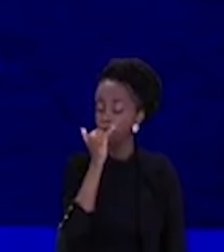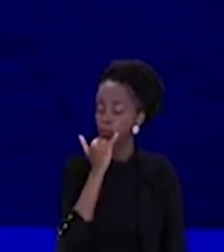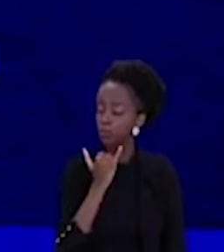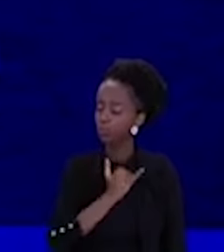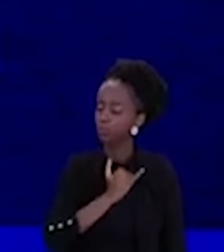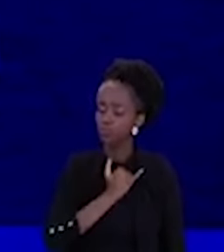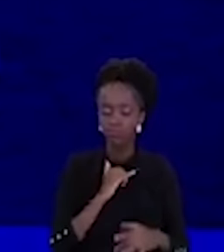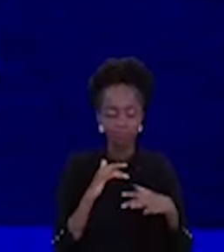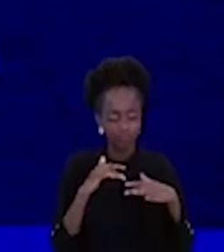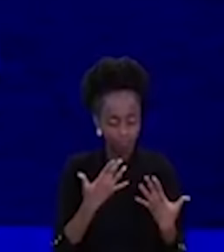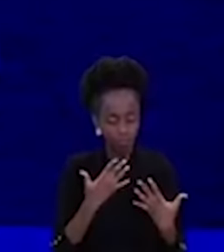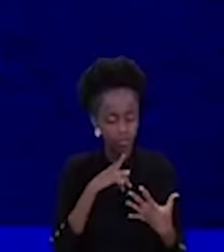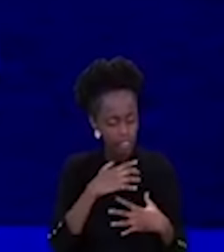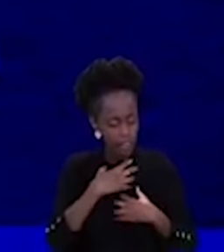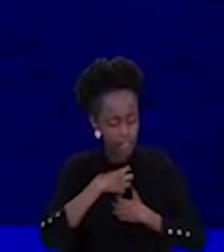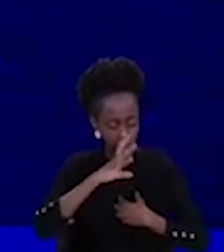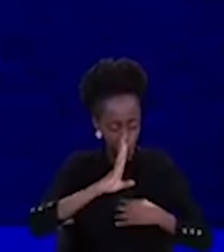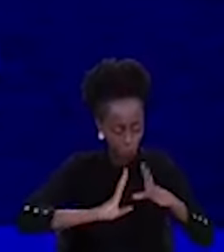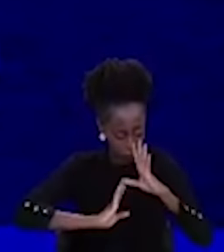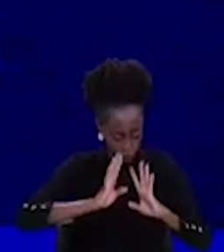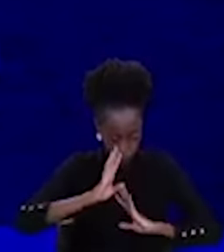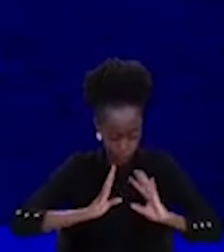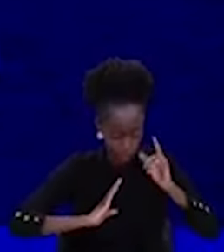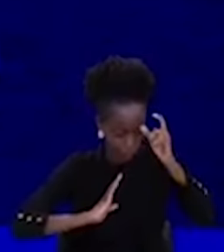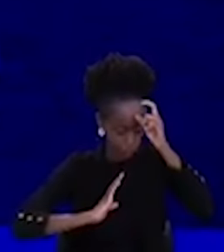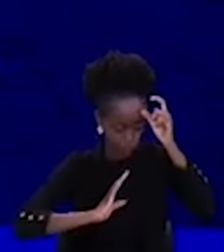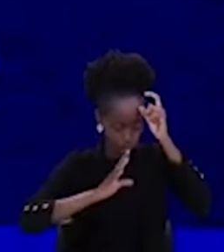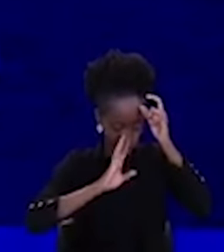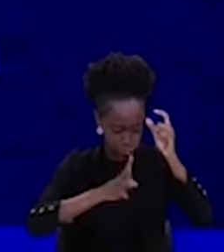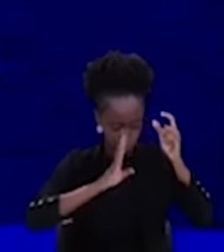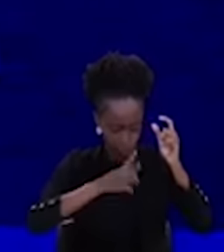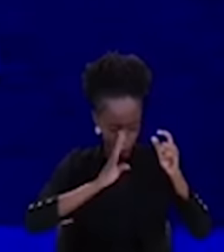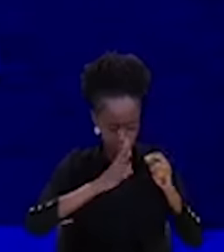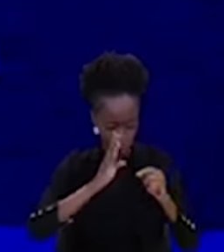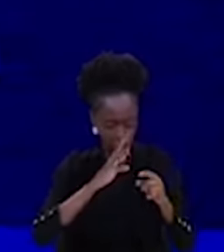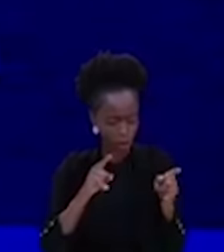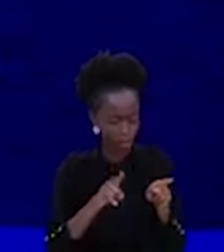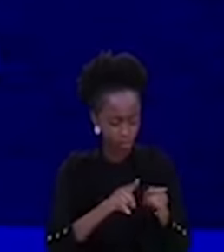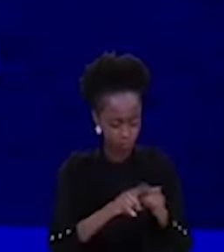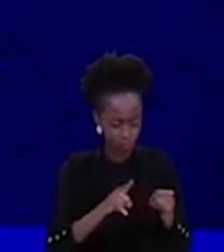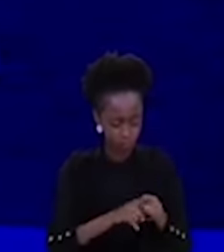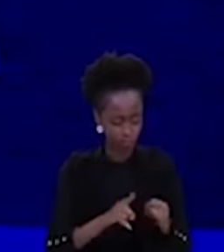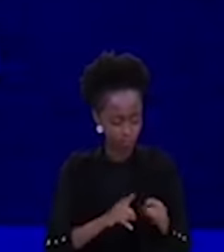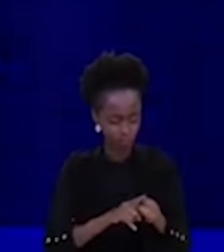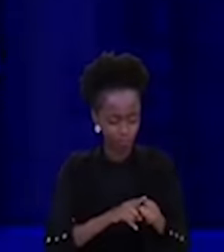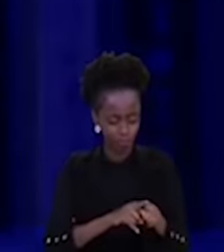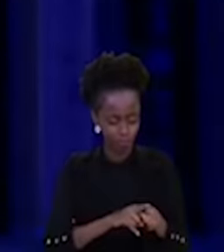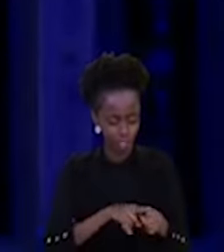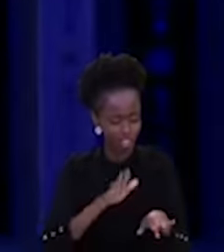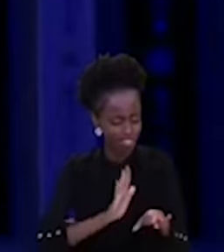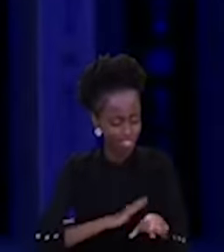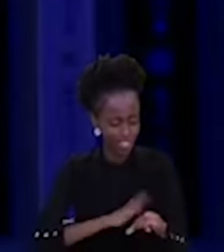esse pecado, essa acusação do diabo, sim, dos demônios que lhe armaram uma